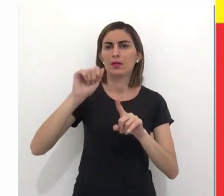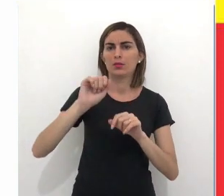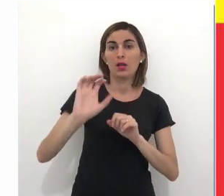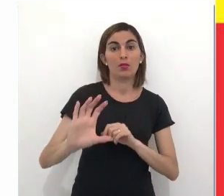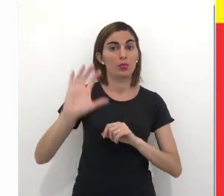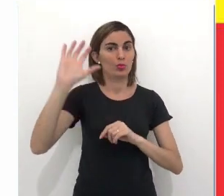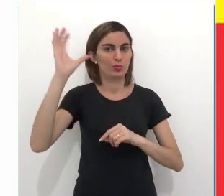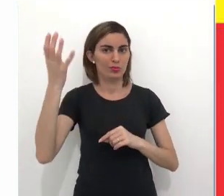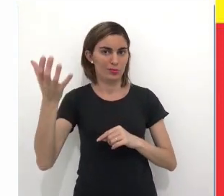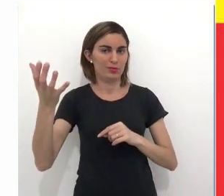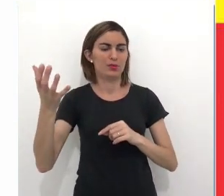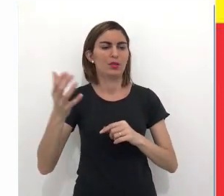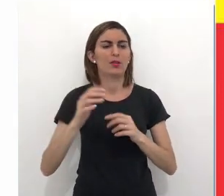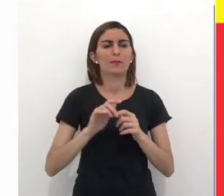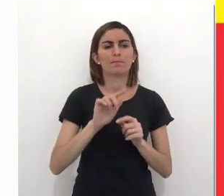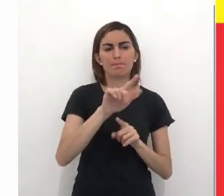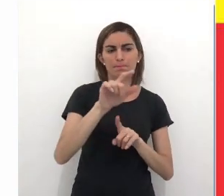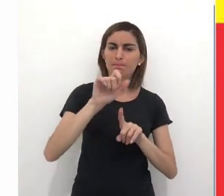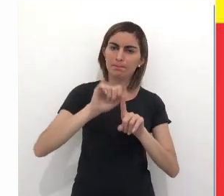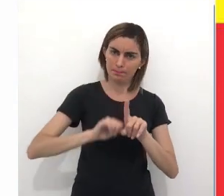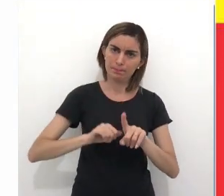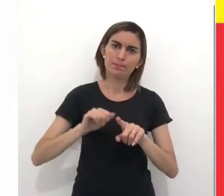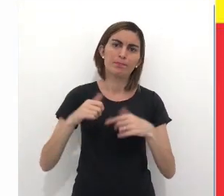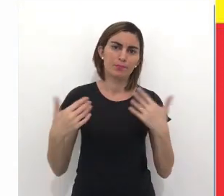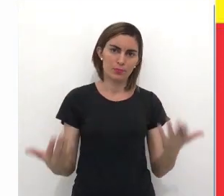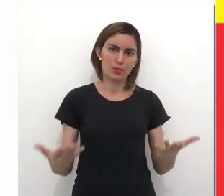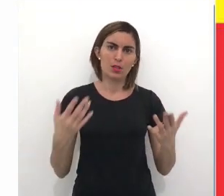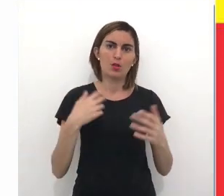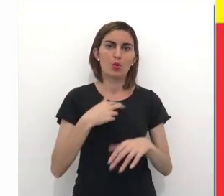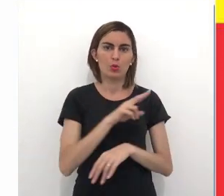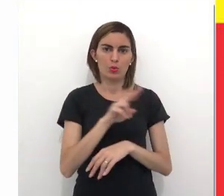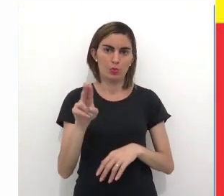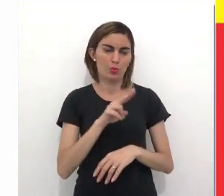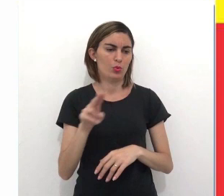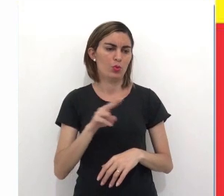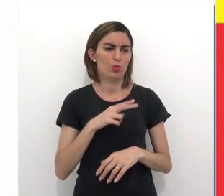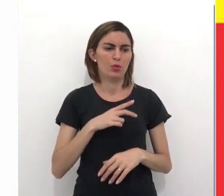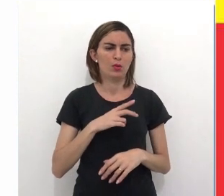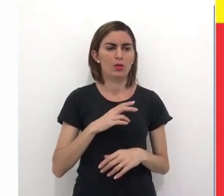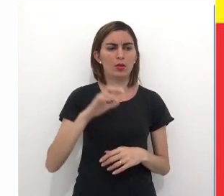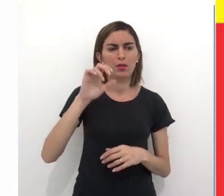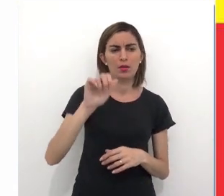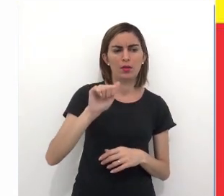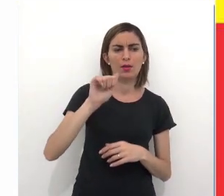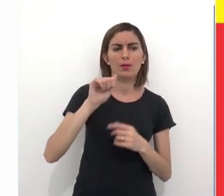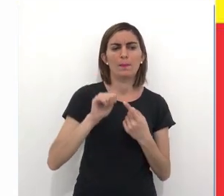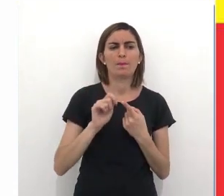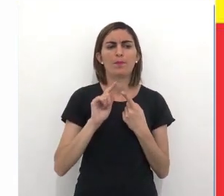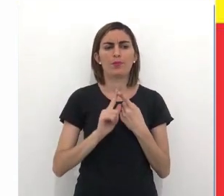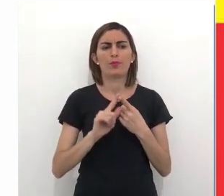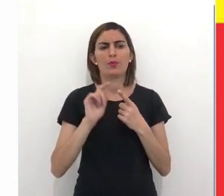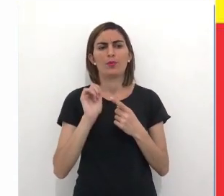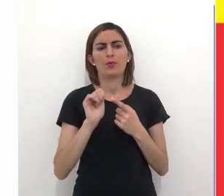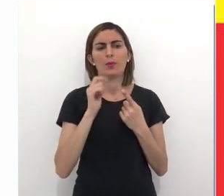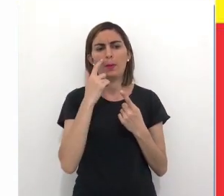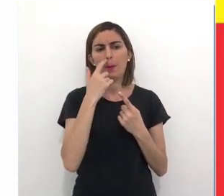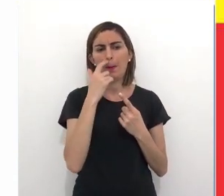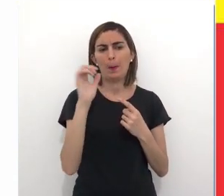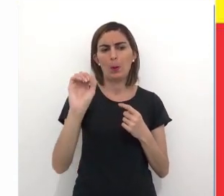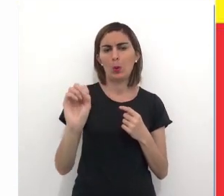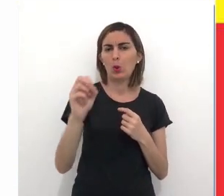que ocorreu, hein? Então assim como as chamadas Abrilada